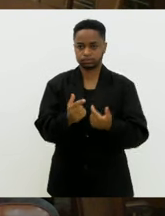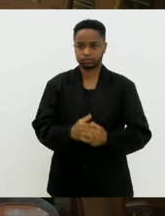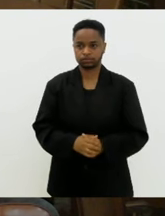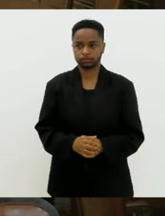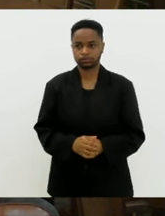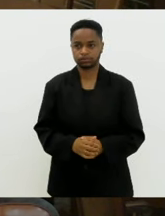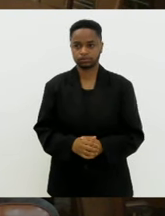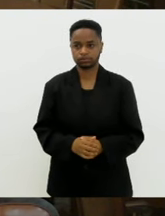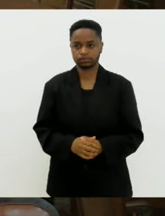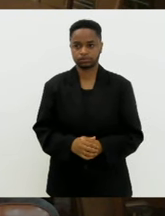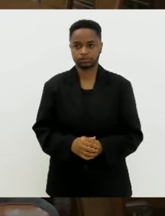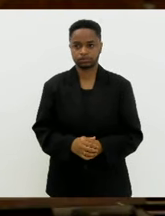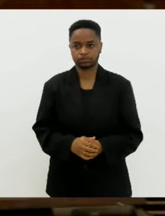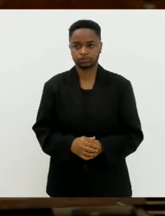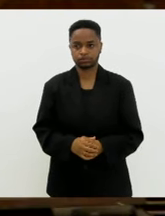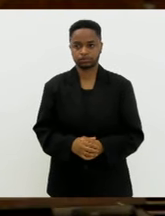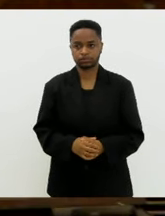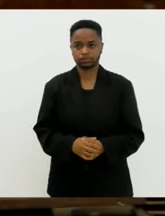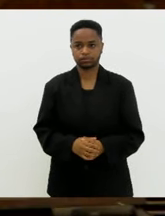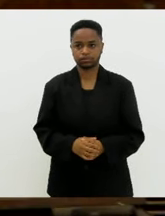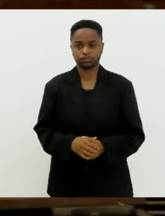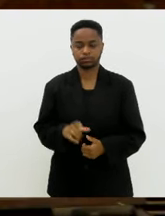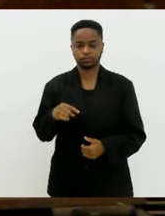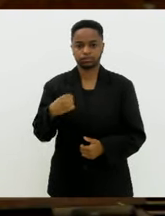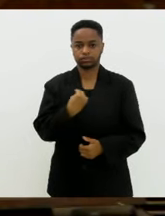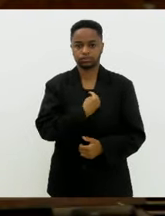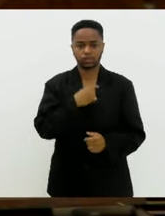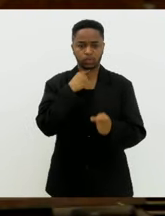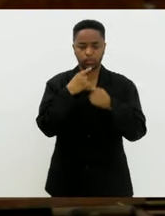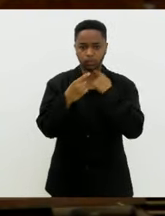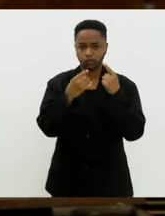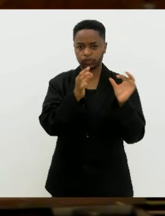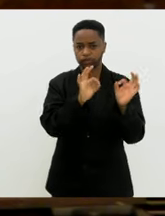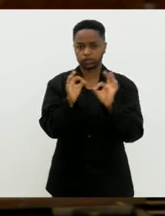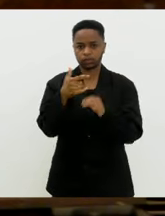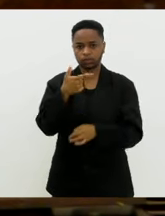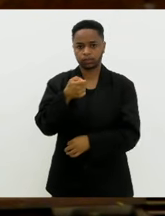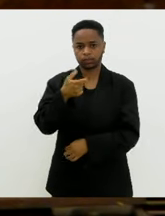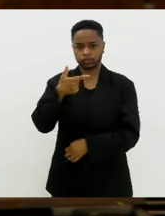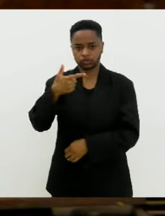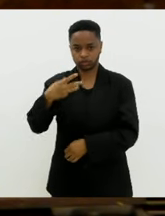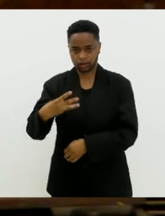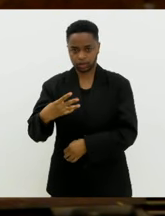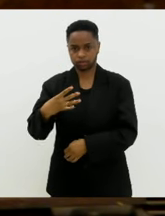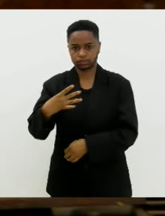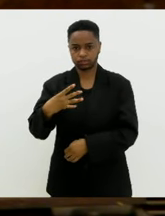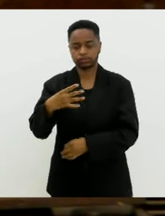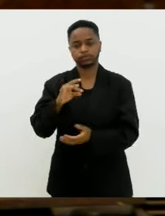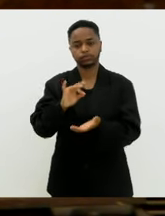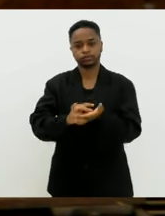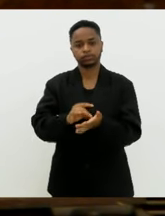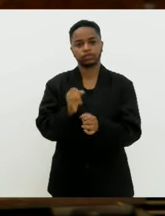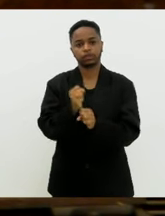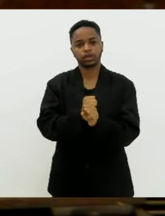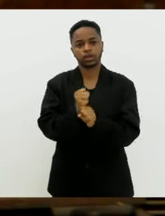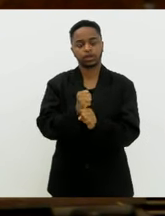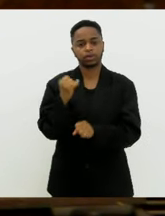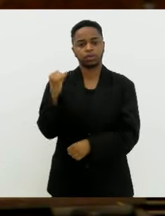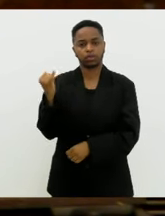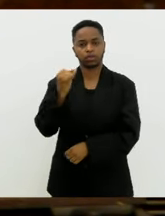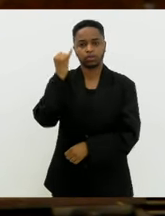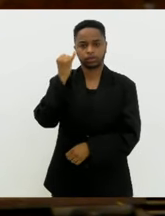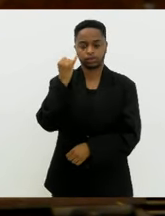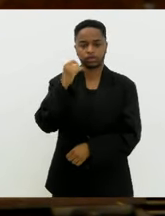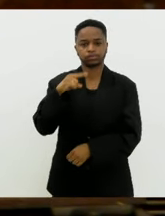Janeiro. A gente não tem dúvida que 2024 vai ser um ano muito importante para a